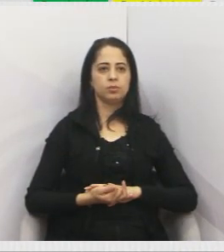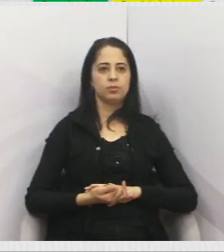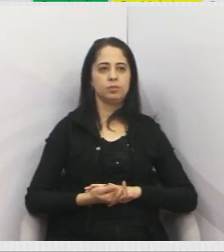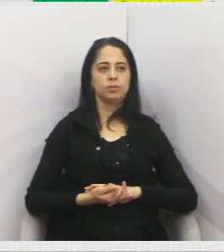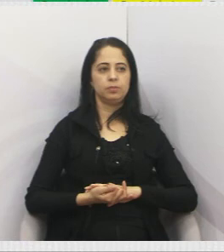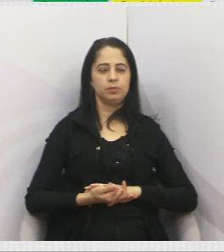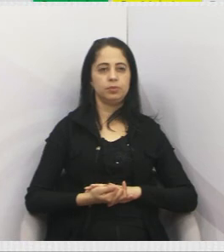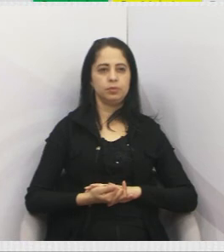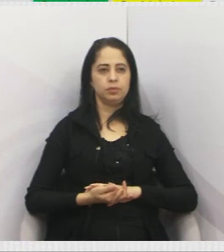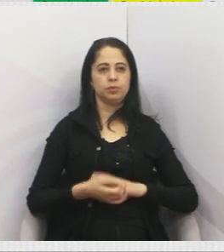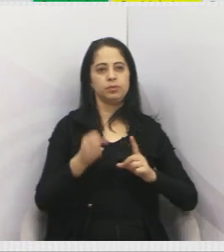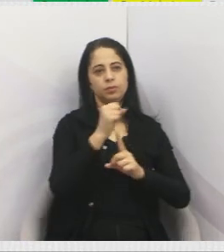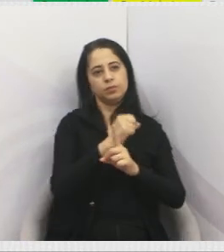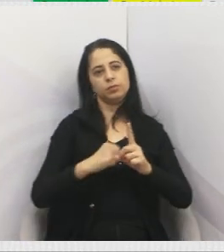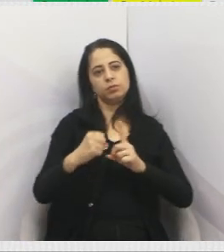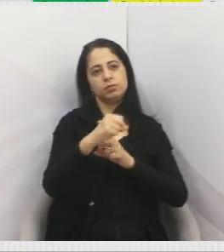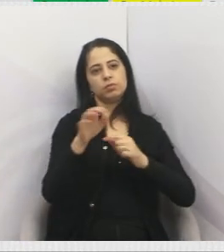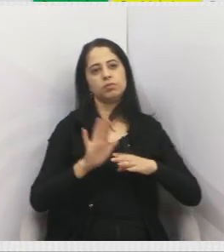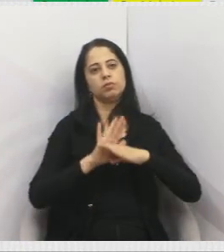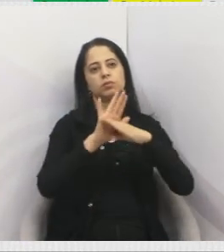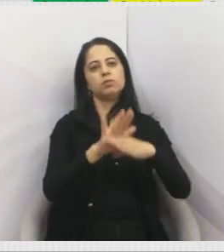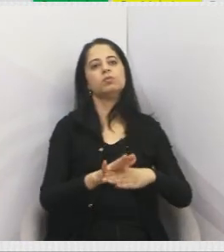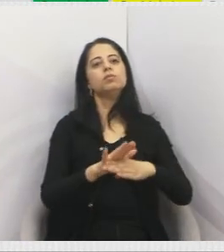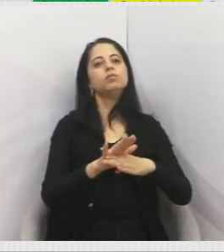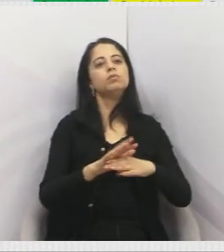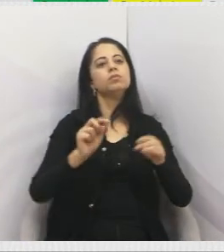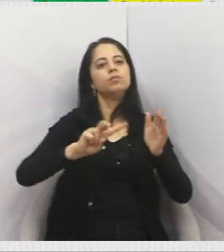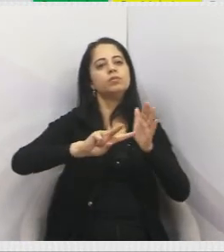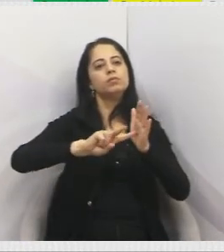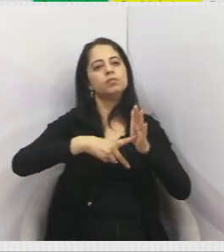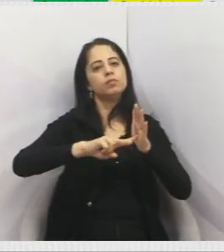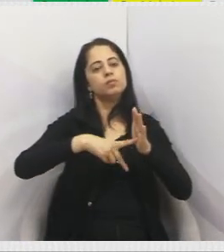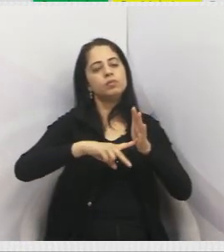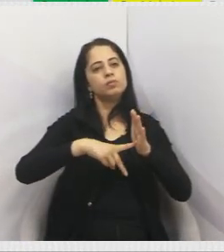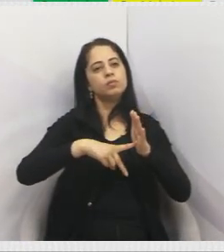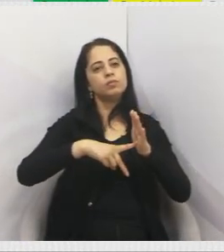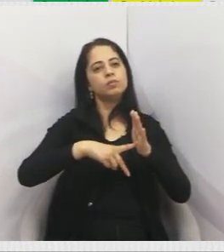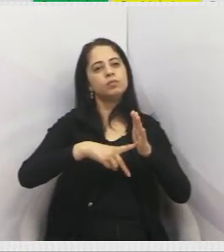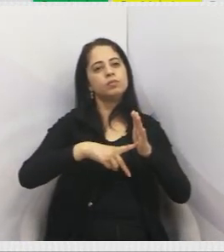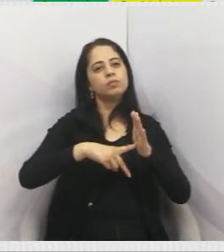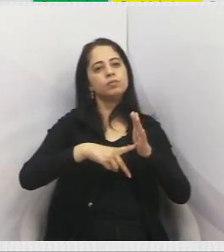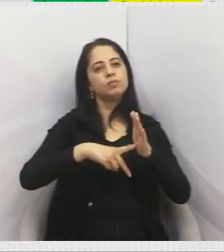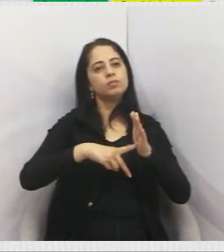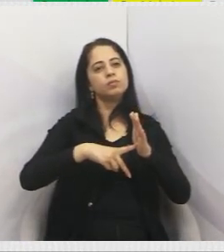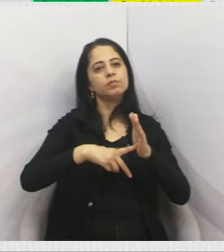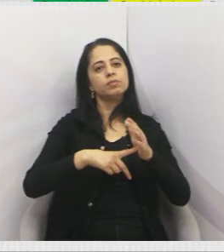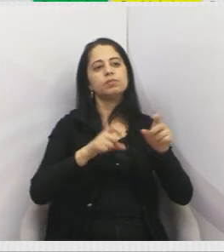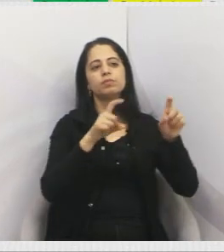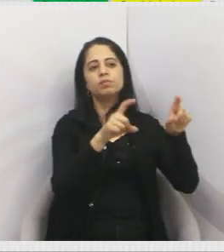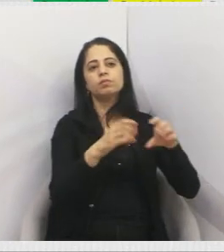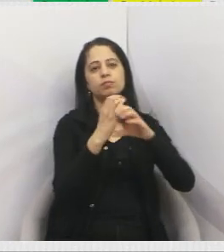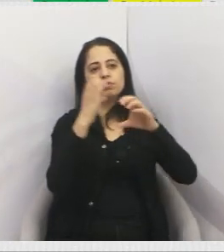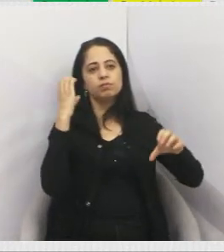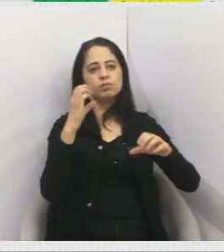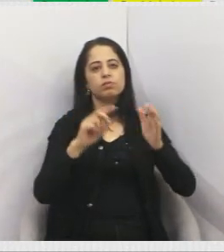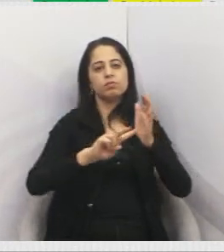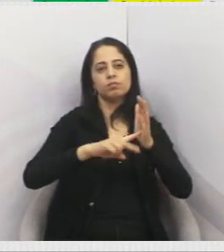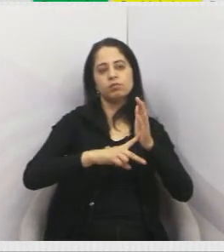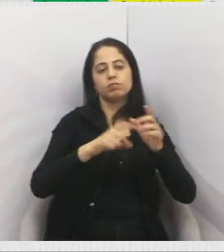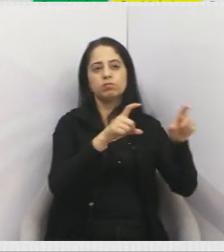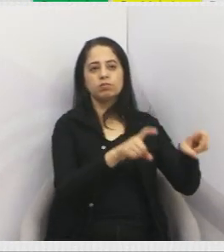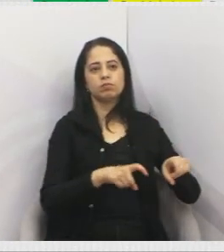Movimentos populares em branco, entidade de classe sindical, Sindicato dos Engenheiros, empresas ou entidades profissionais, Sindicato Rural,